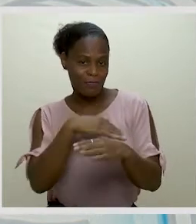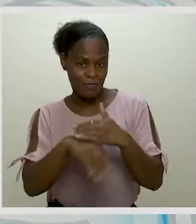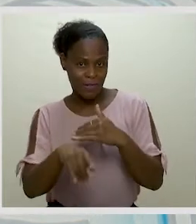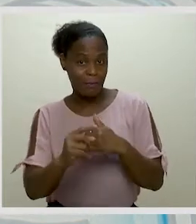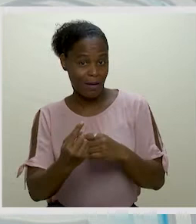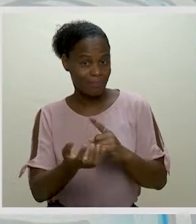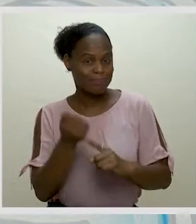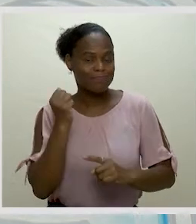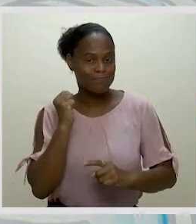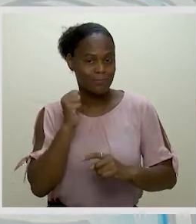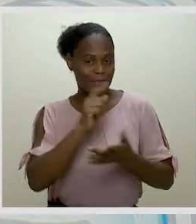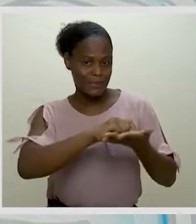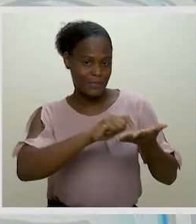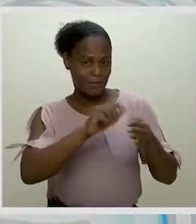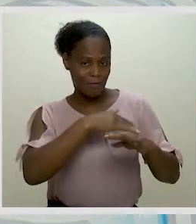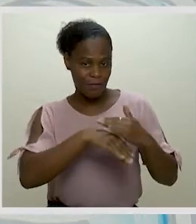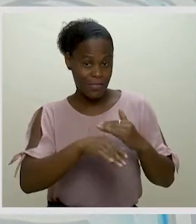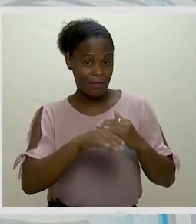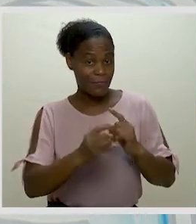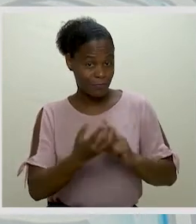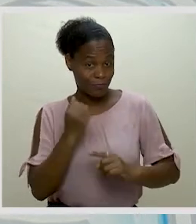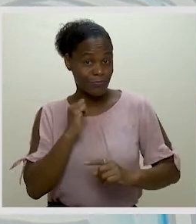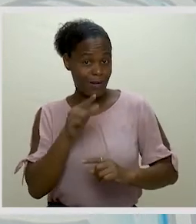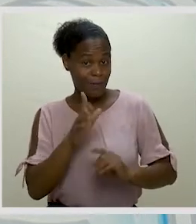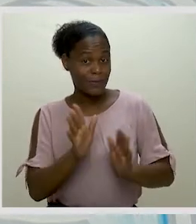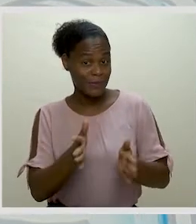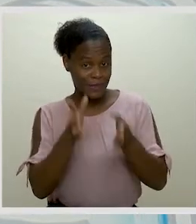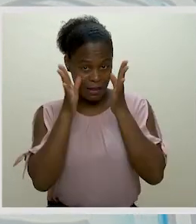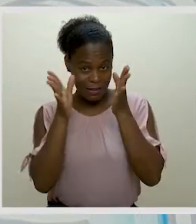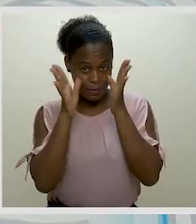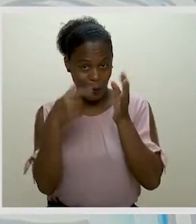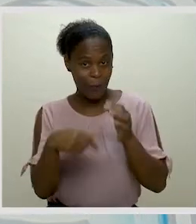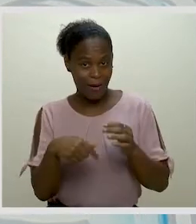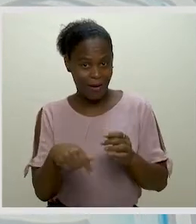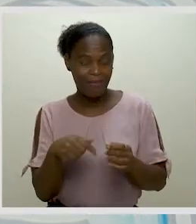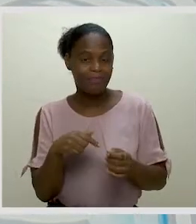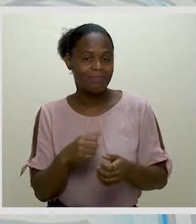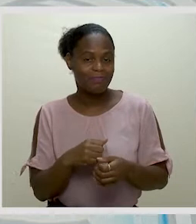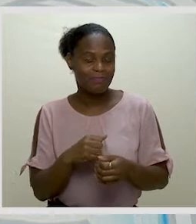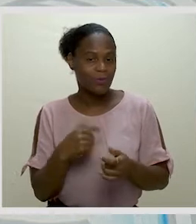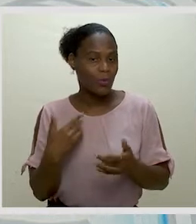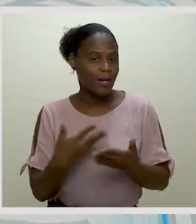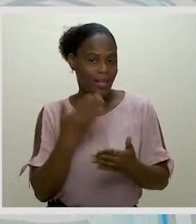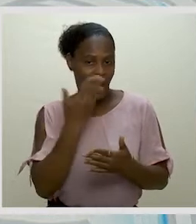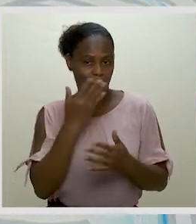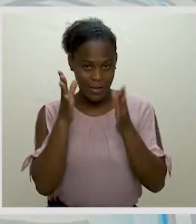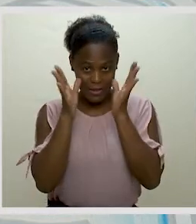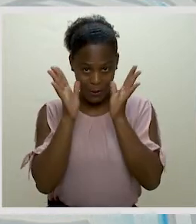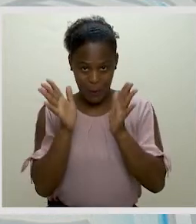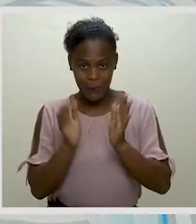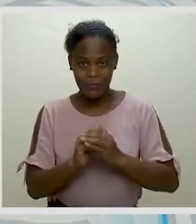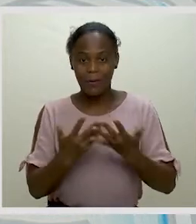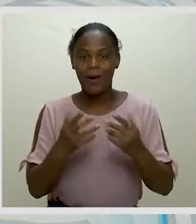fazerem. Para conseguirem fazer o exercício, é preciso que tenham estado atentos, durante a